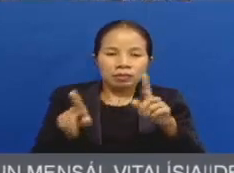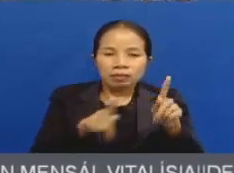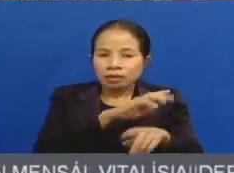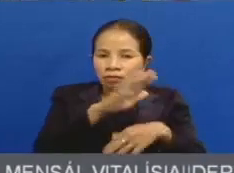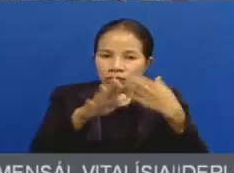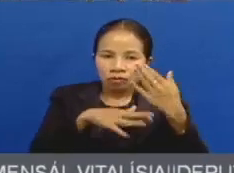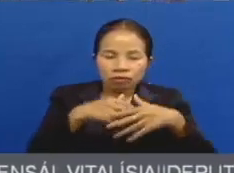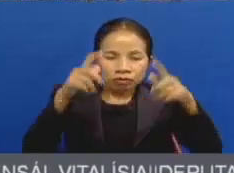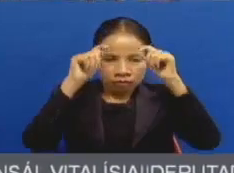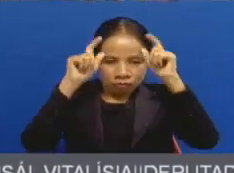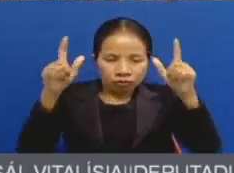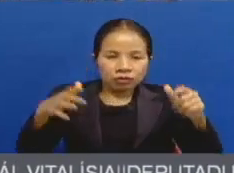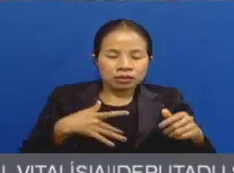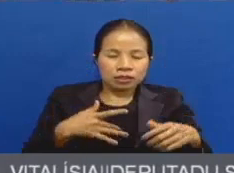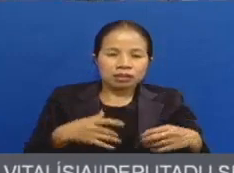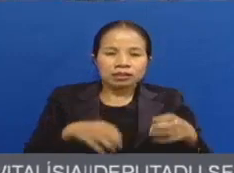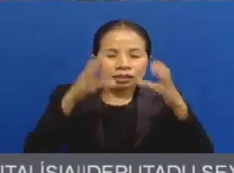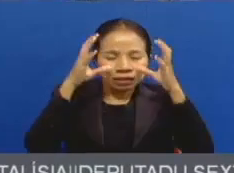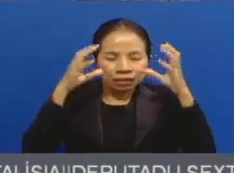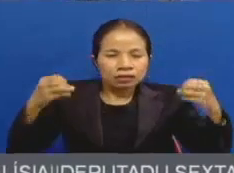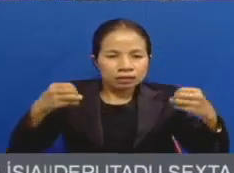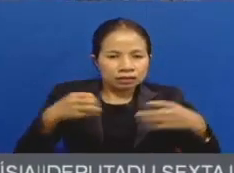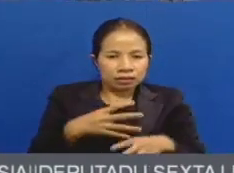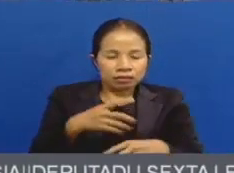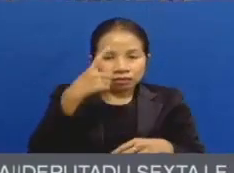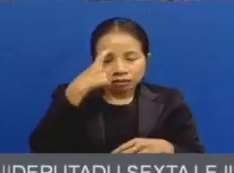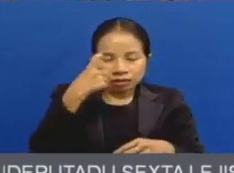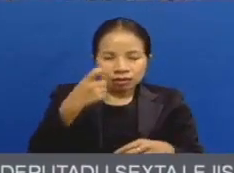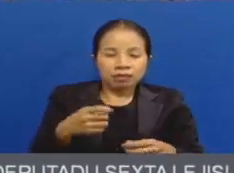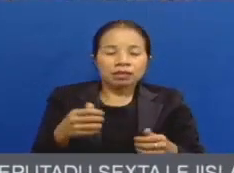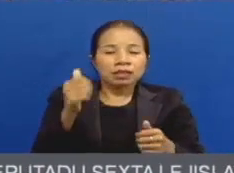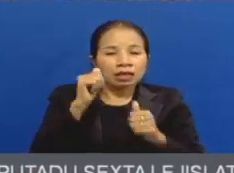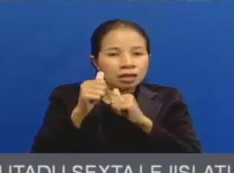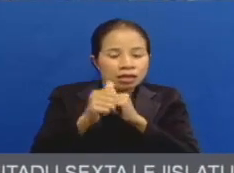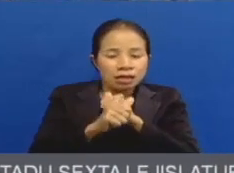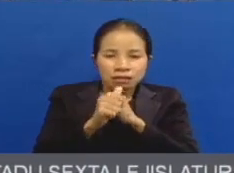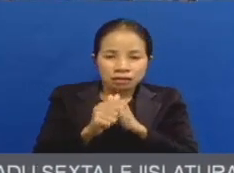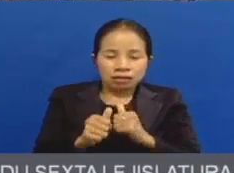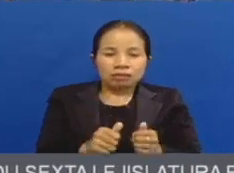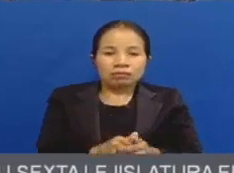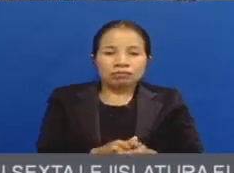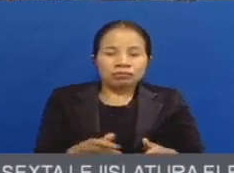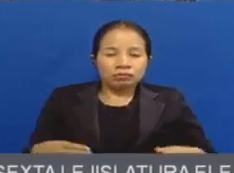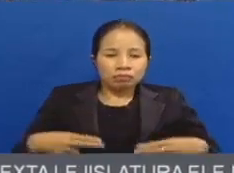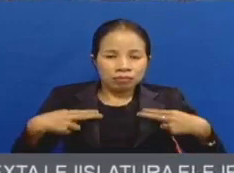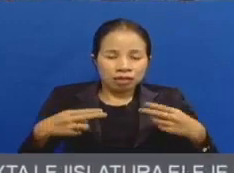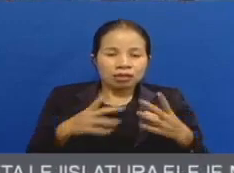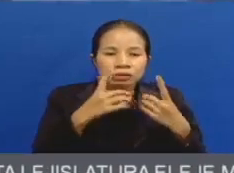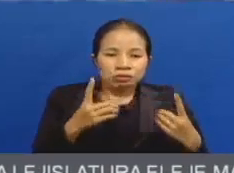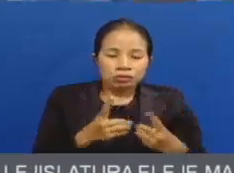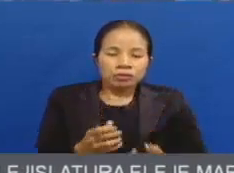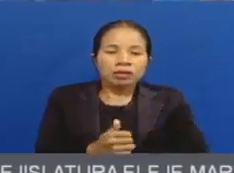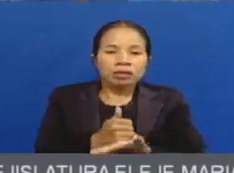hotu, sente chocado, tan hare ba ni asan humanidade no doming ni be ni hatudu, durante